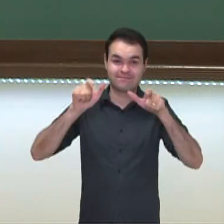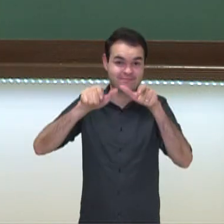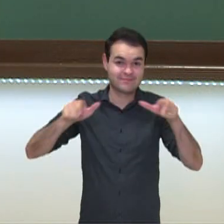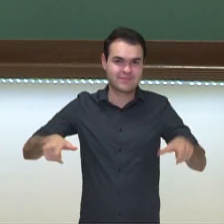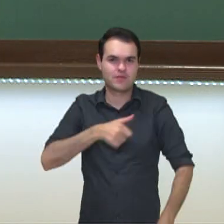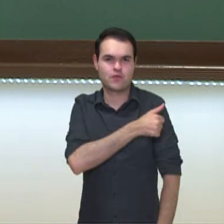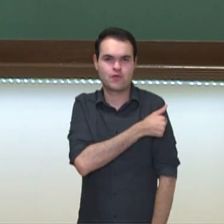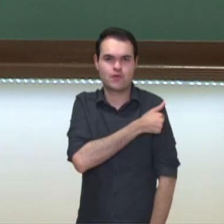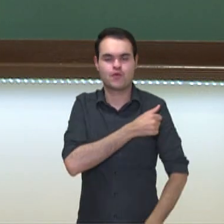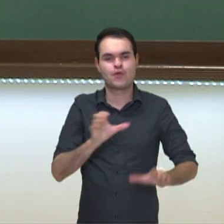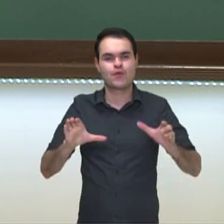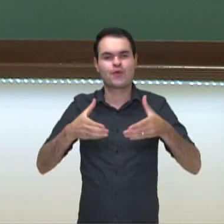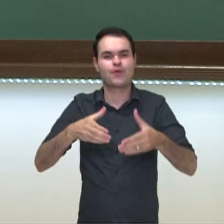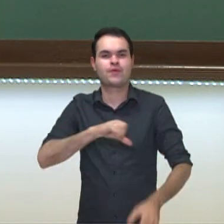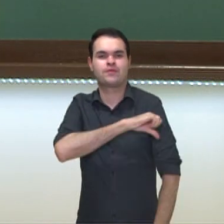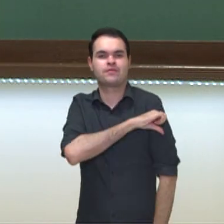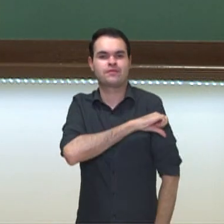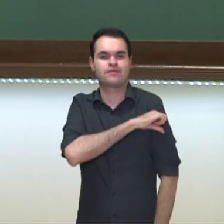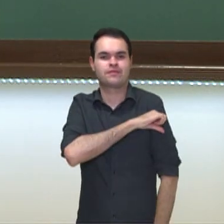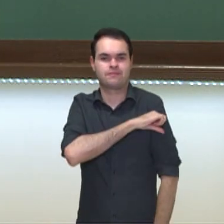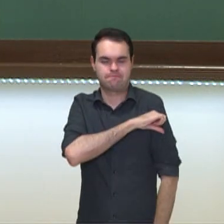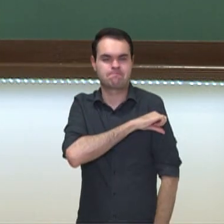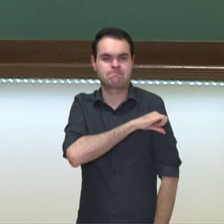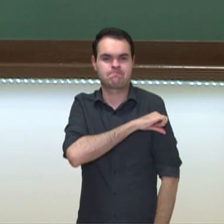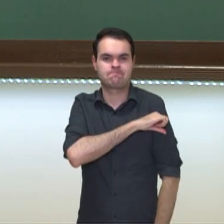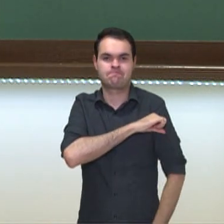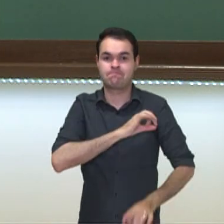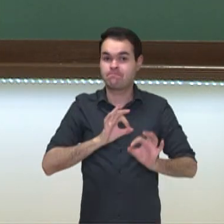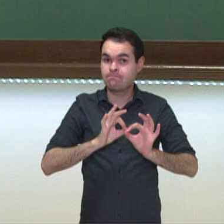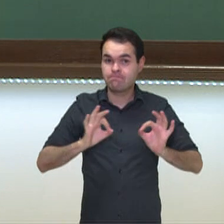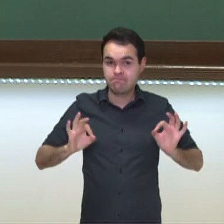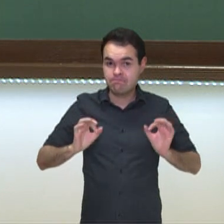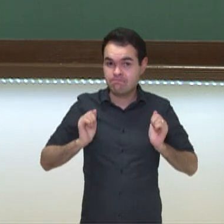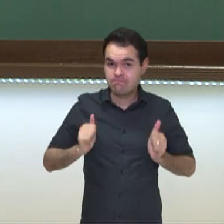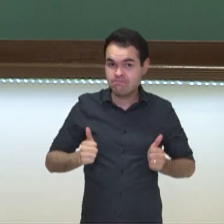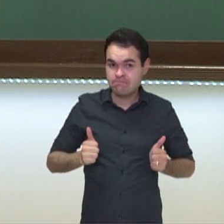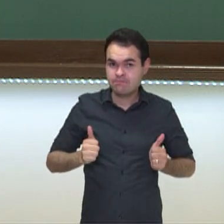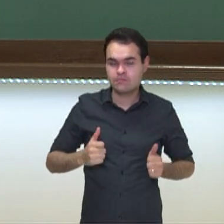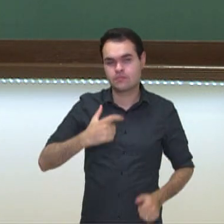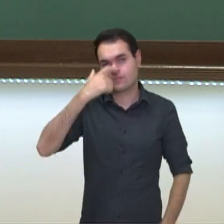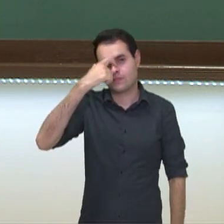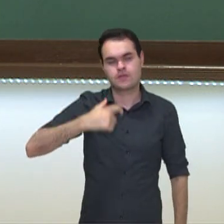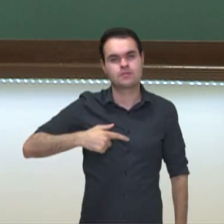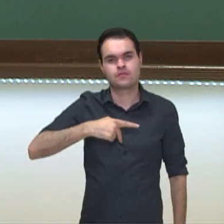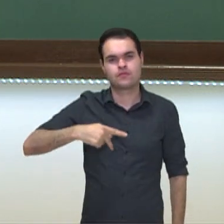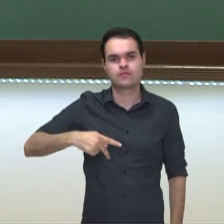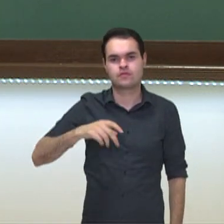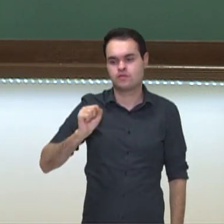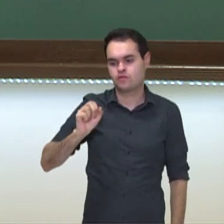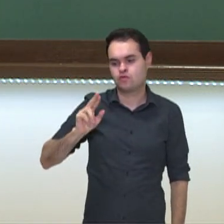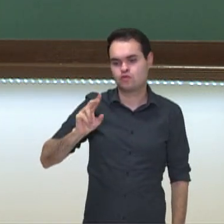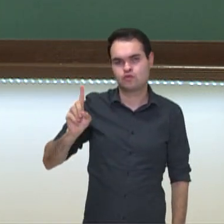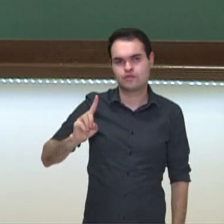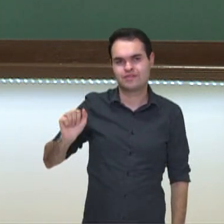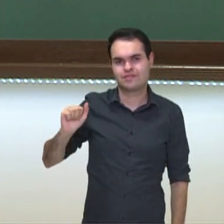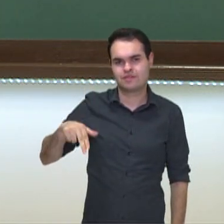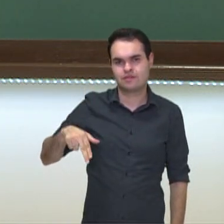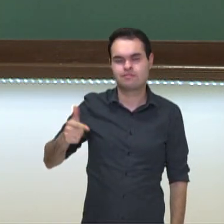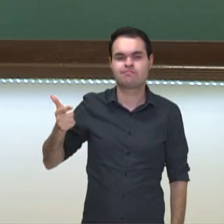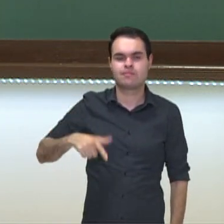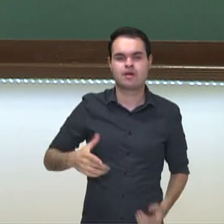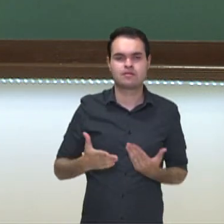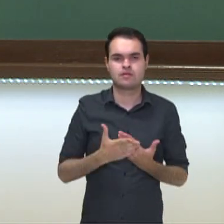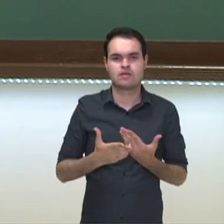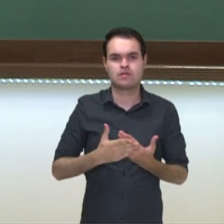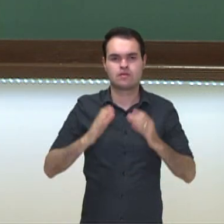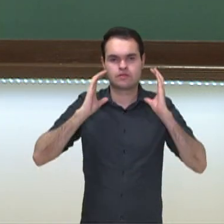estudantes do 9º ano do ensino fundamental. Tudo certo? Eu sou a professora Susan dos Anjos e essa é mais uma aula